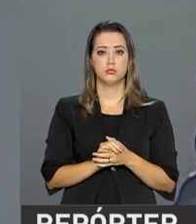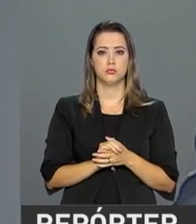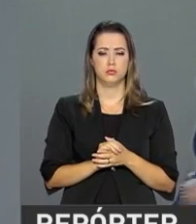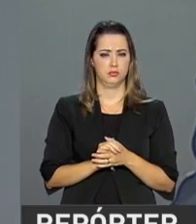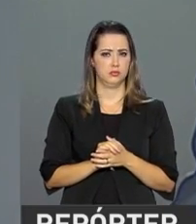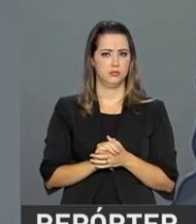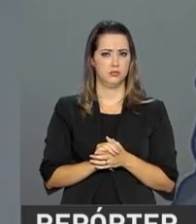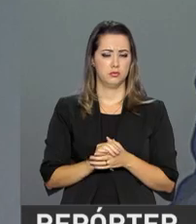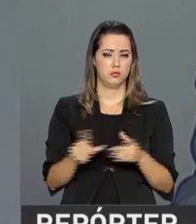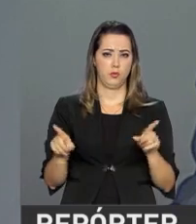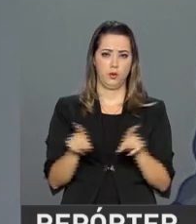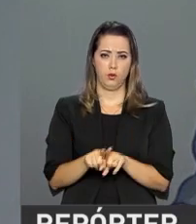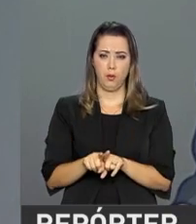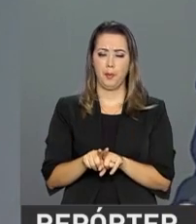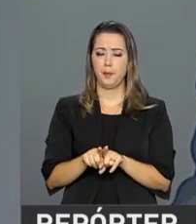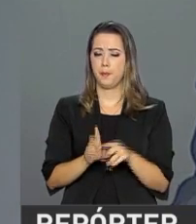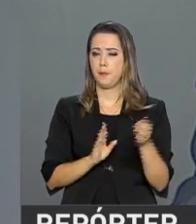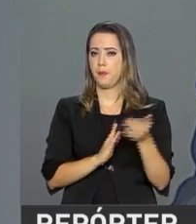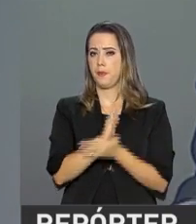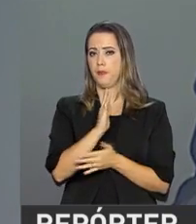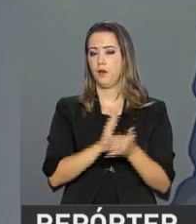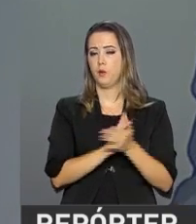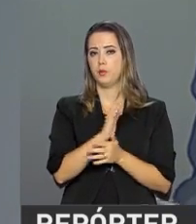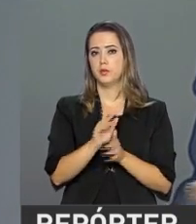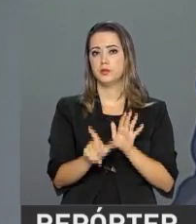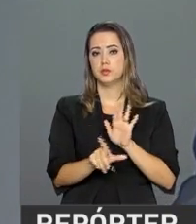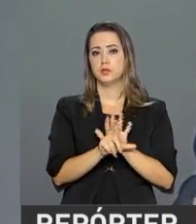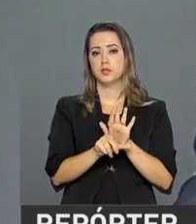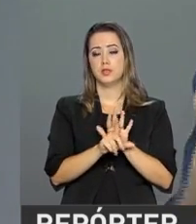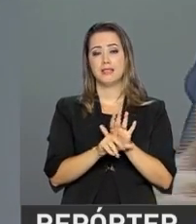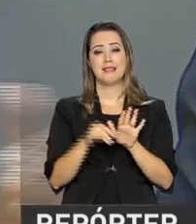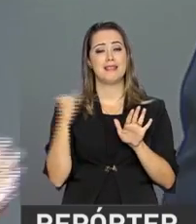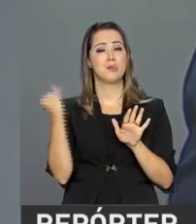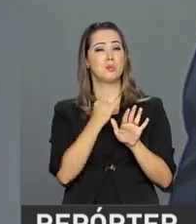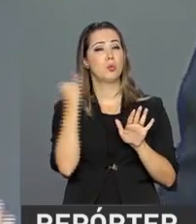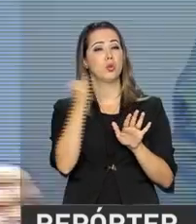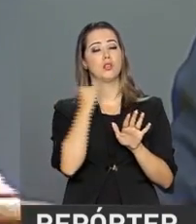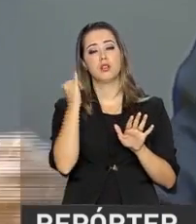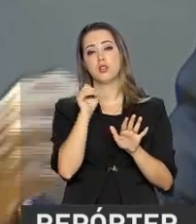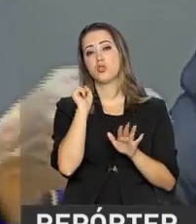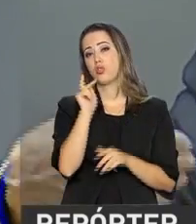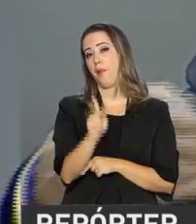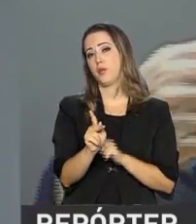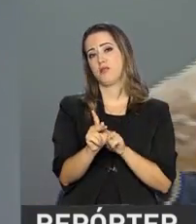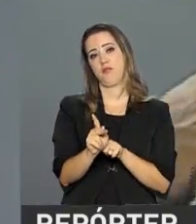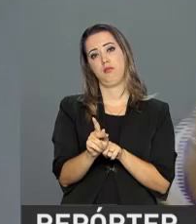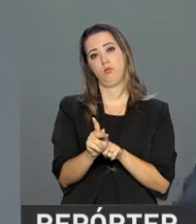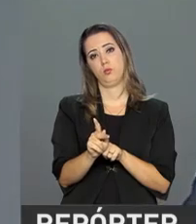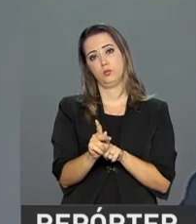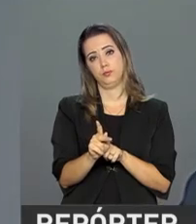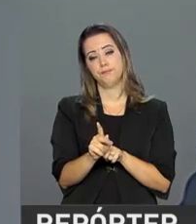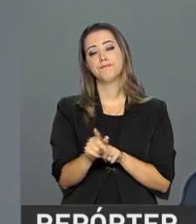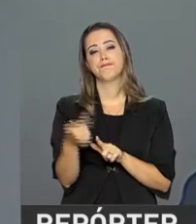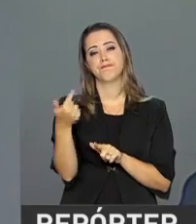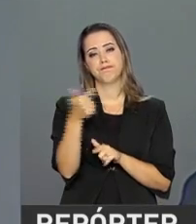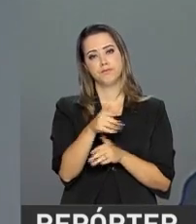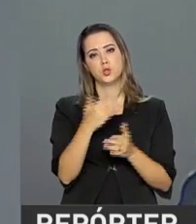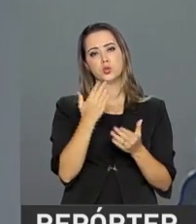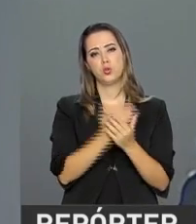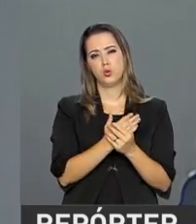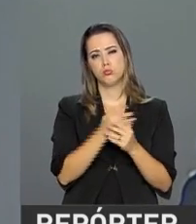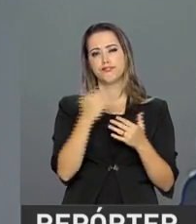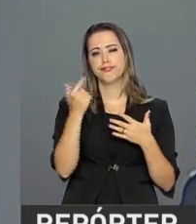a aprovação da reforma da reforma fundamental que a providência de outros projetos de